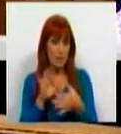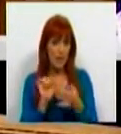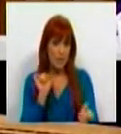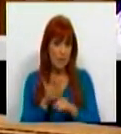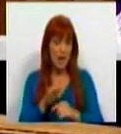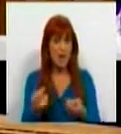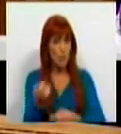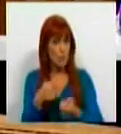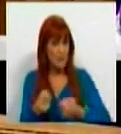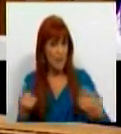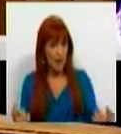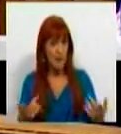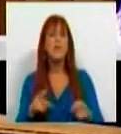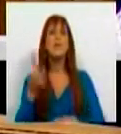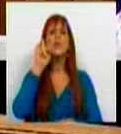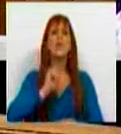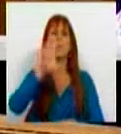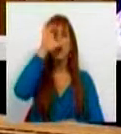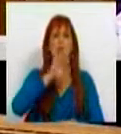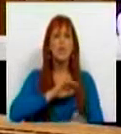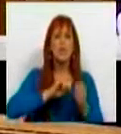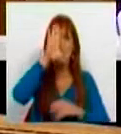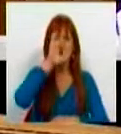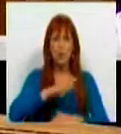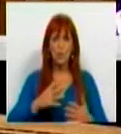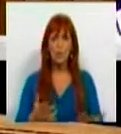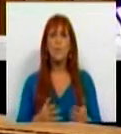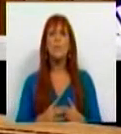marítimas comerciais. Senhora Ministra, Sr. Secretário de Estado,